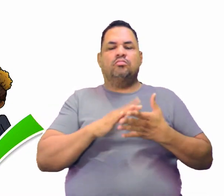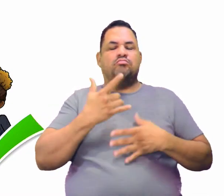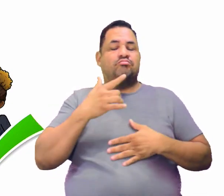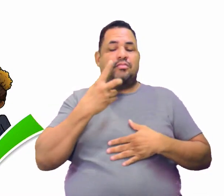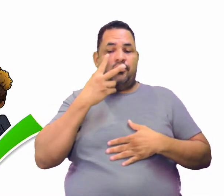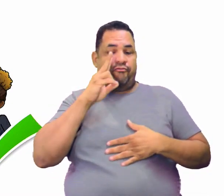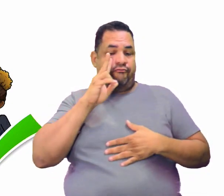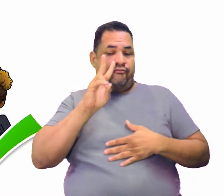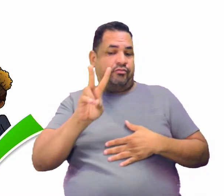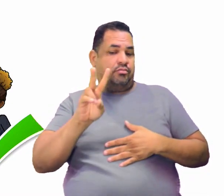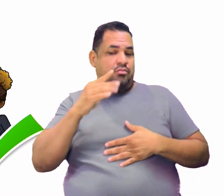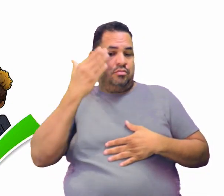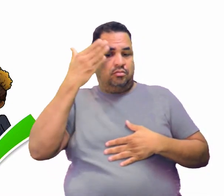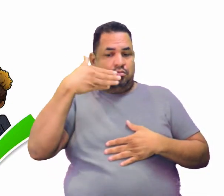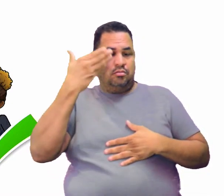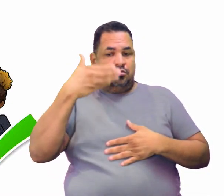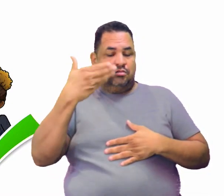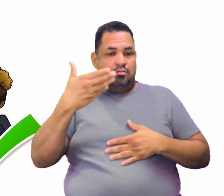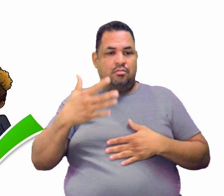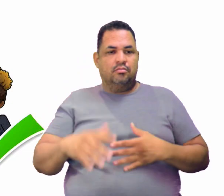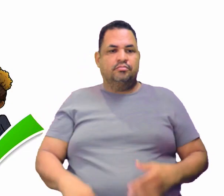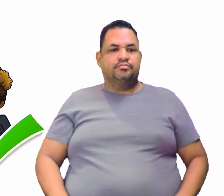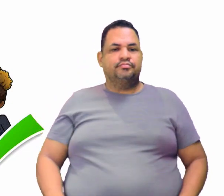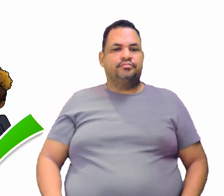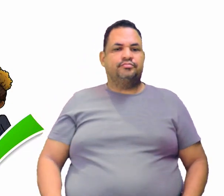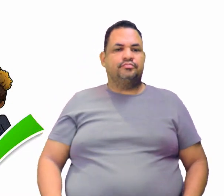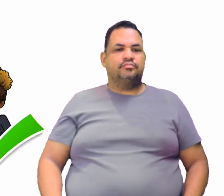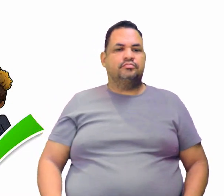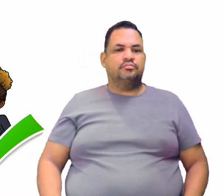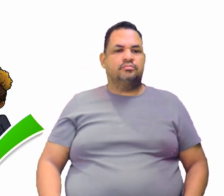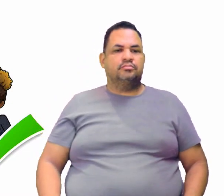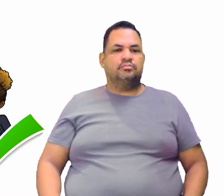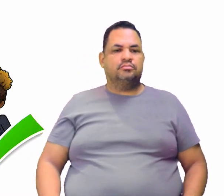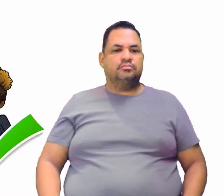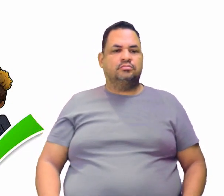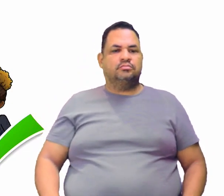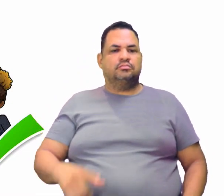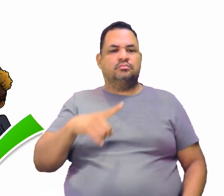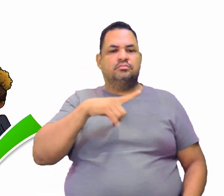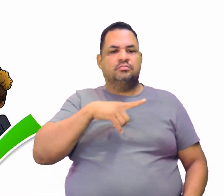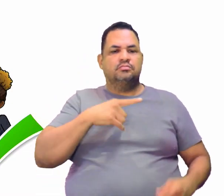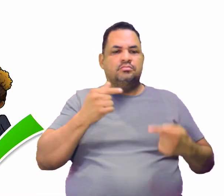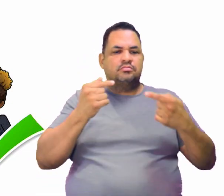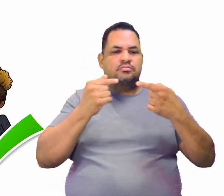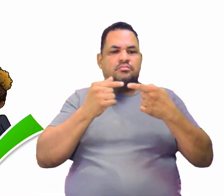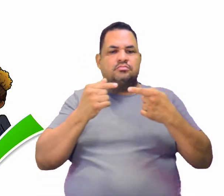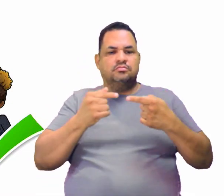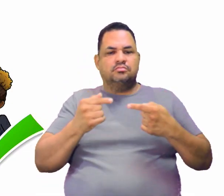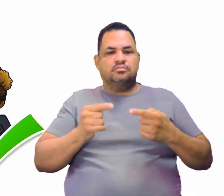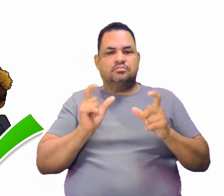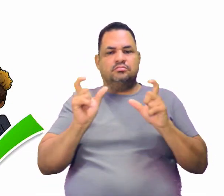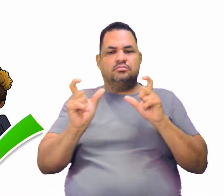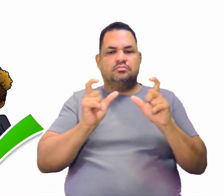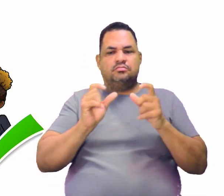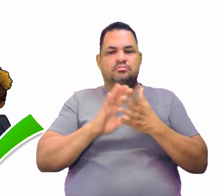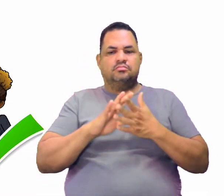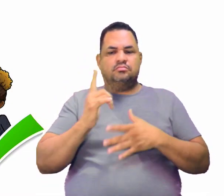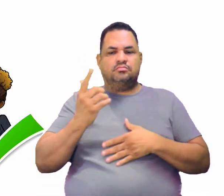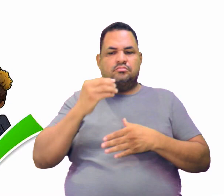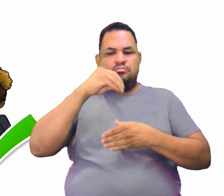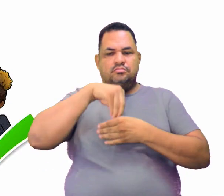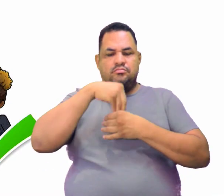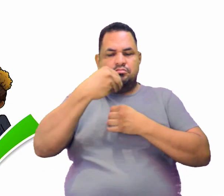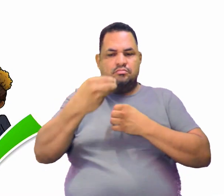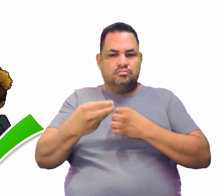Essa divisão aqui, ó, isso é a escansão, tá certo? Há casos de rima interna, quando rimam palavras que não